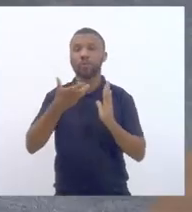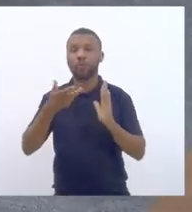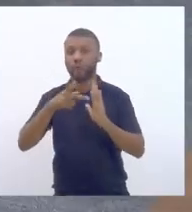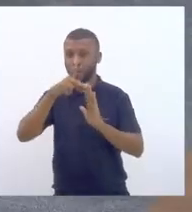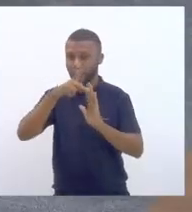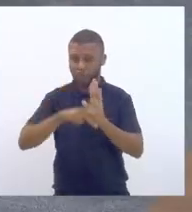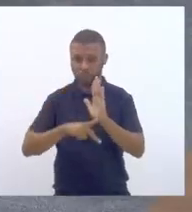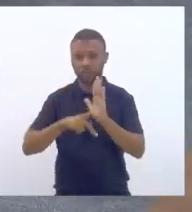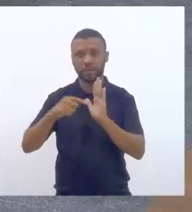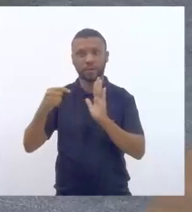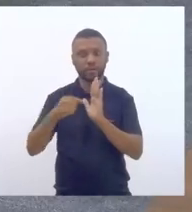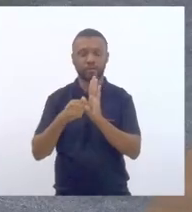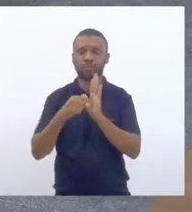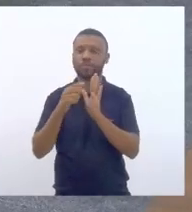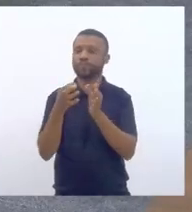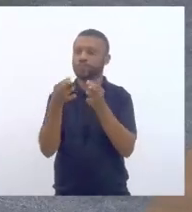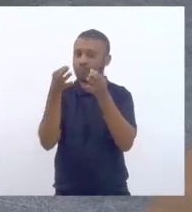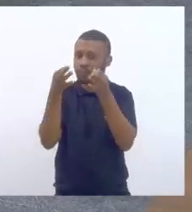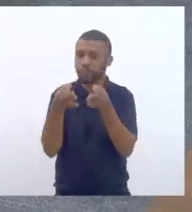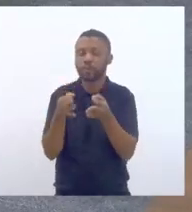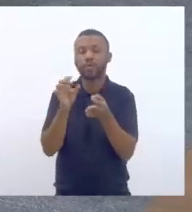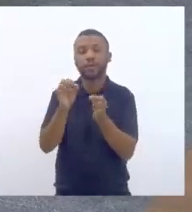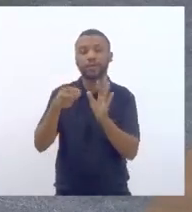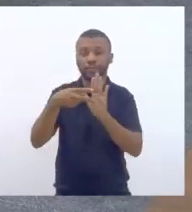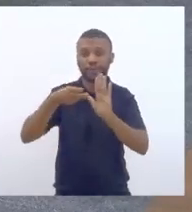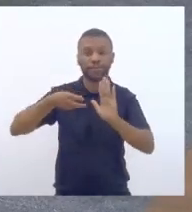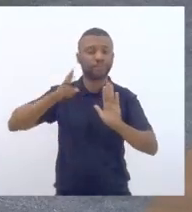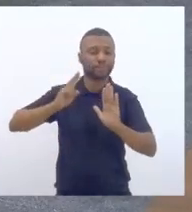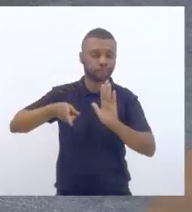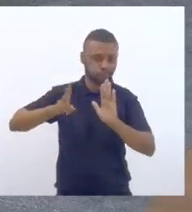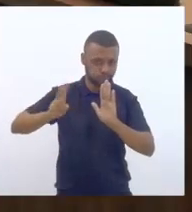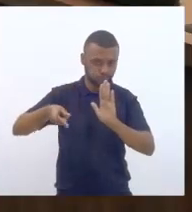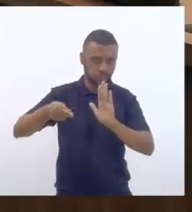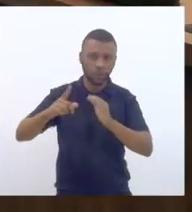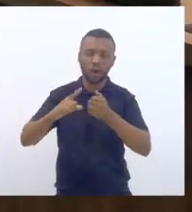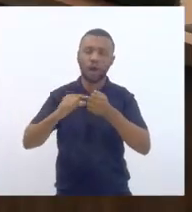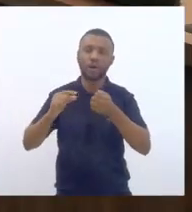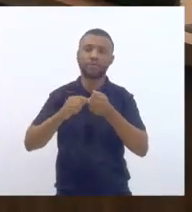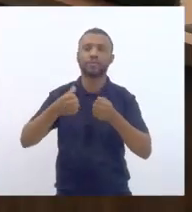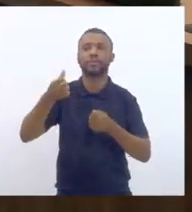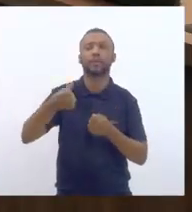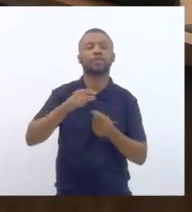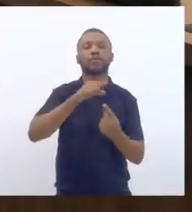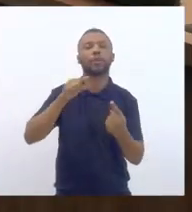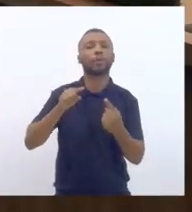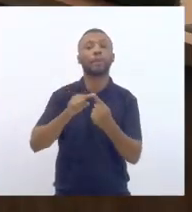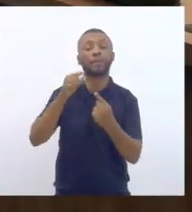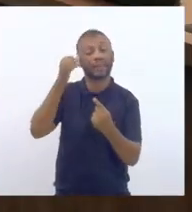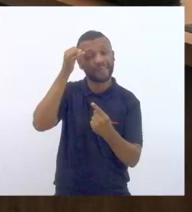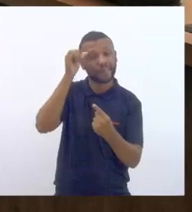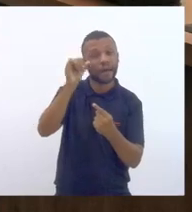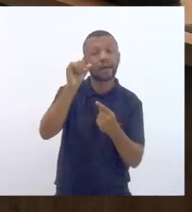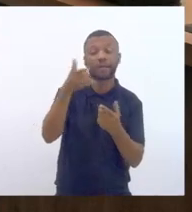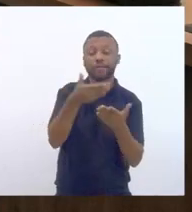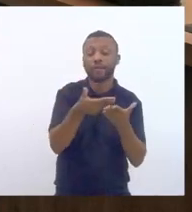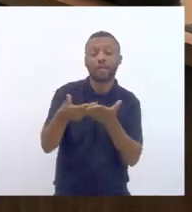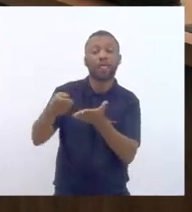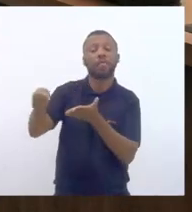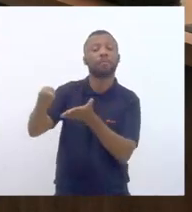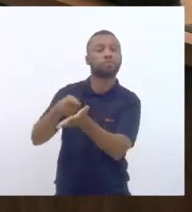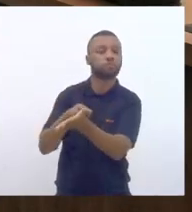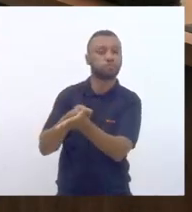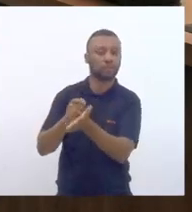projeto, excetuando, né, mantendo o veto ao artigo 6º, para que ele não fosse para a promulgação.